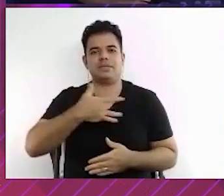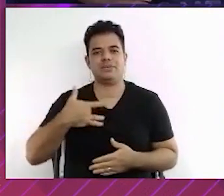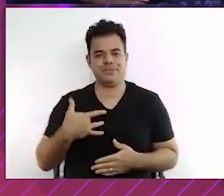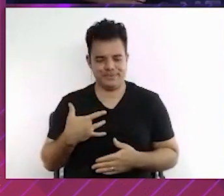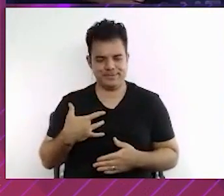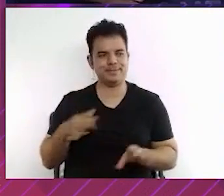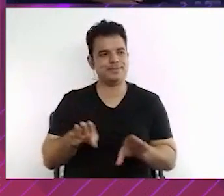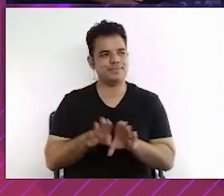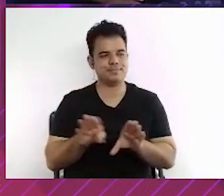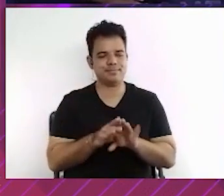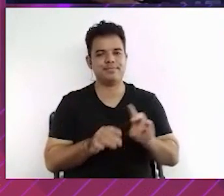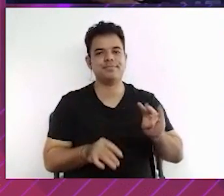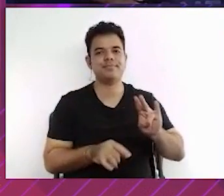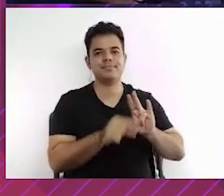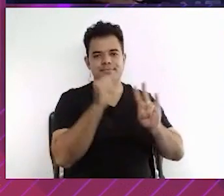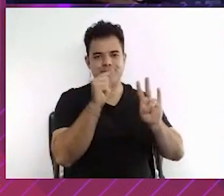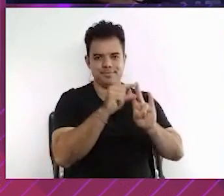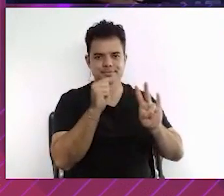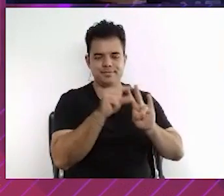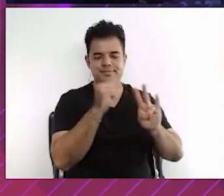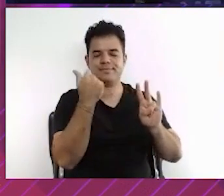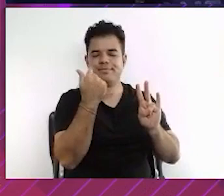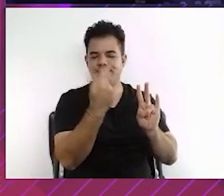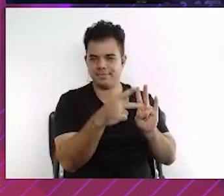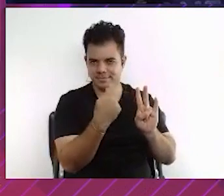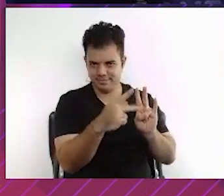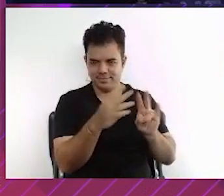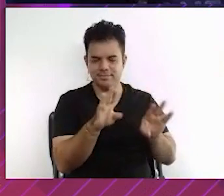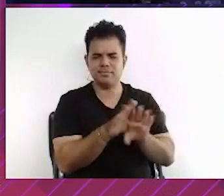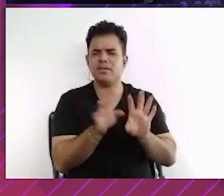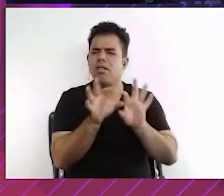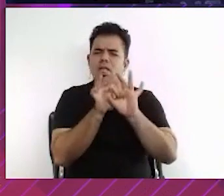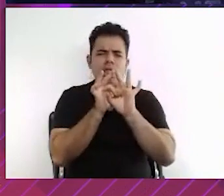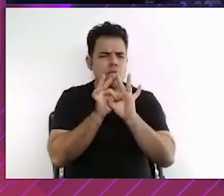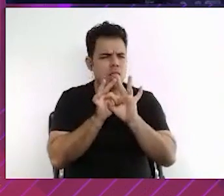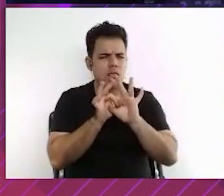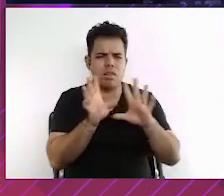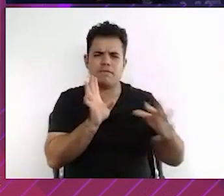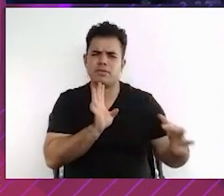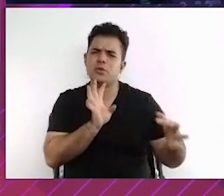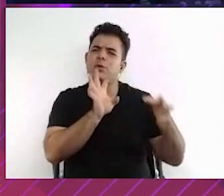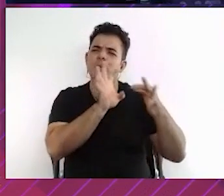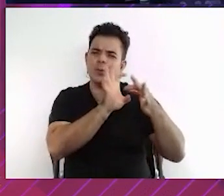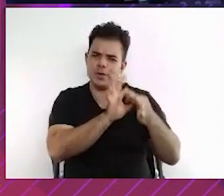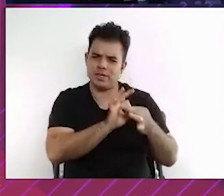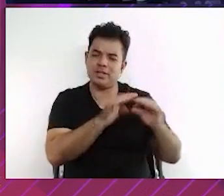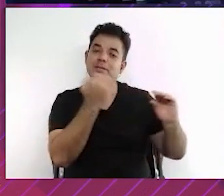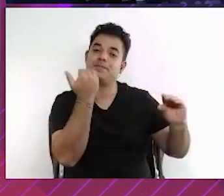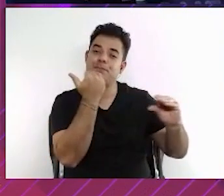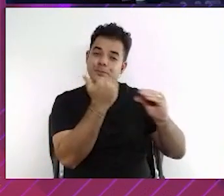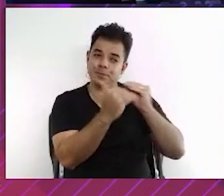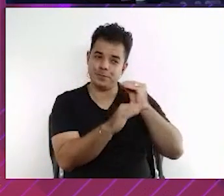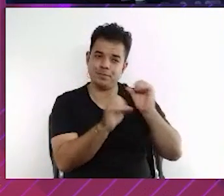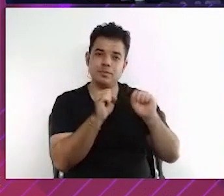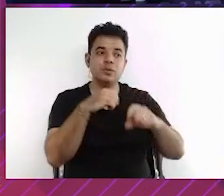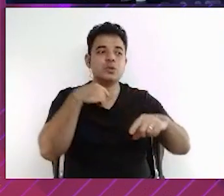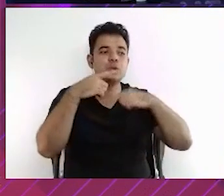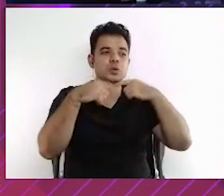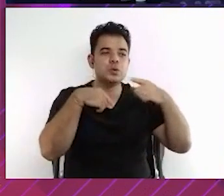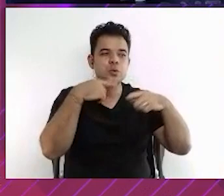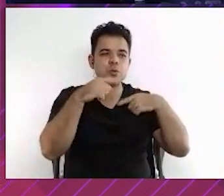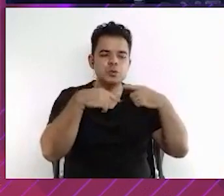meu LinkedIn. Vocês podem, se sintam à vontade para conectar e me mandar mensagens também com dúvidas.